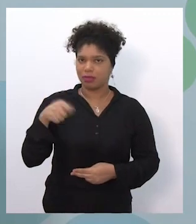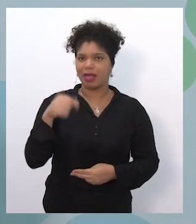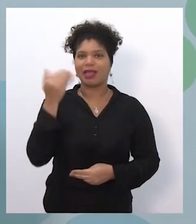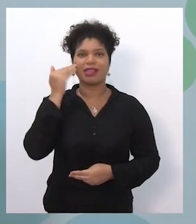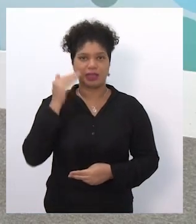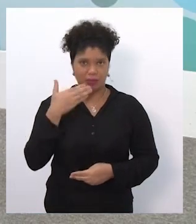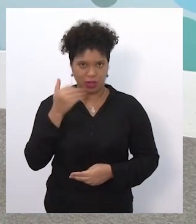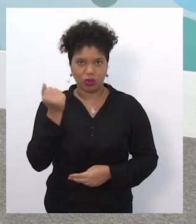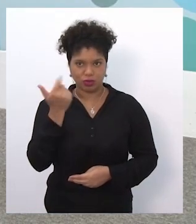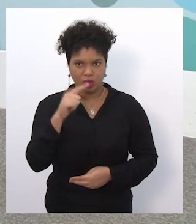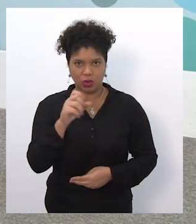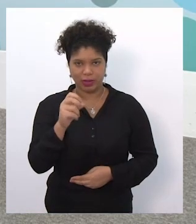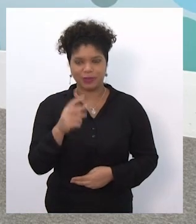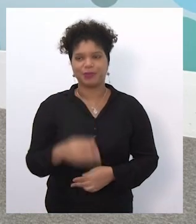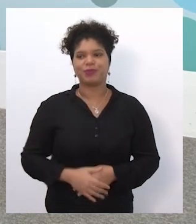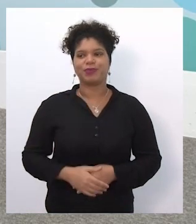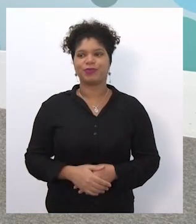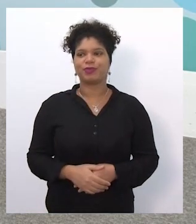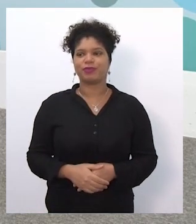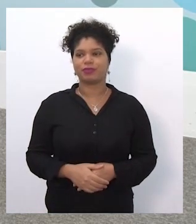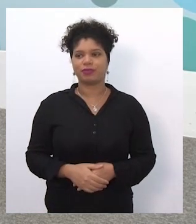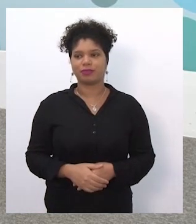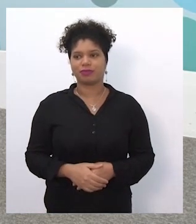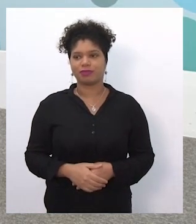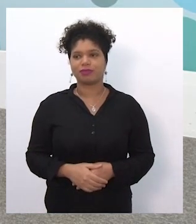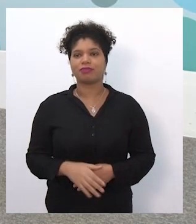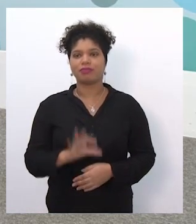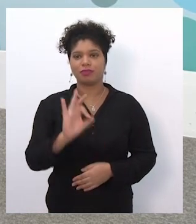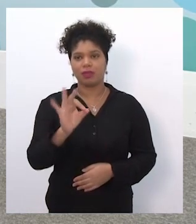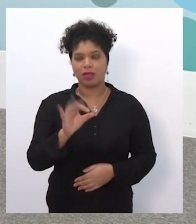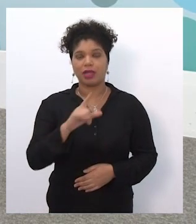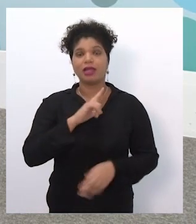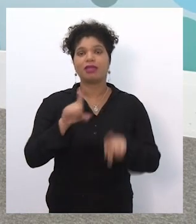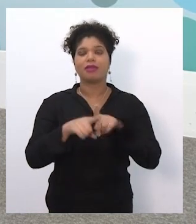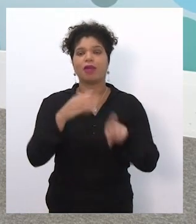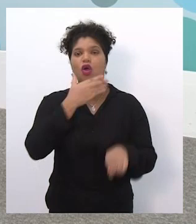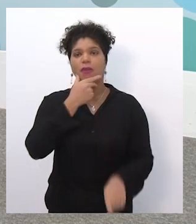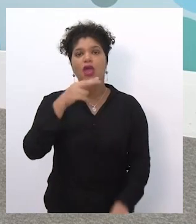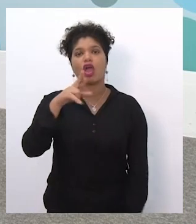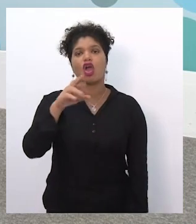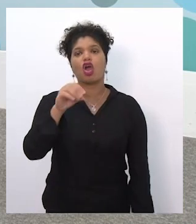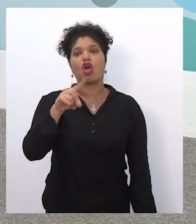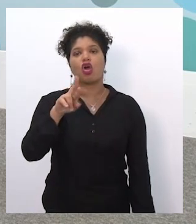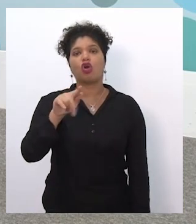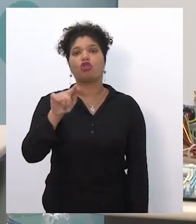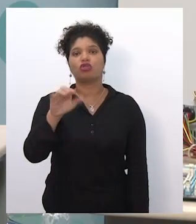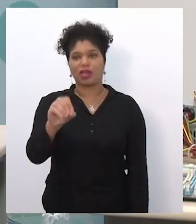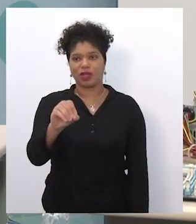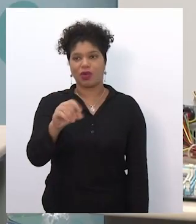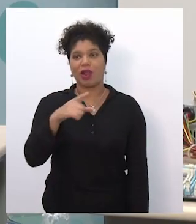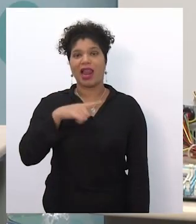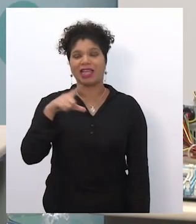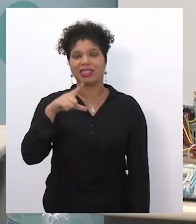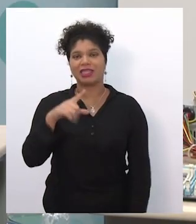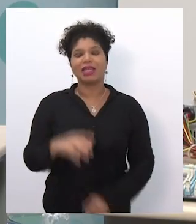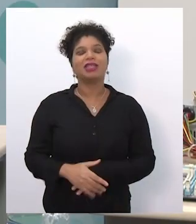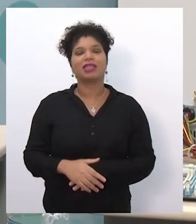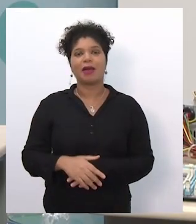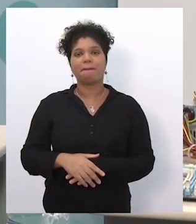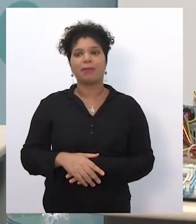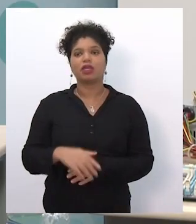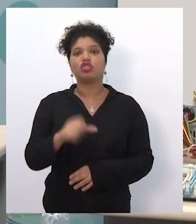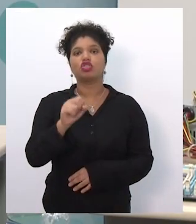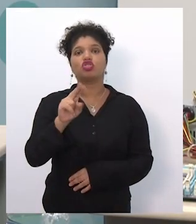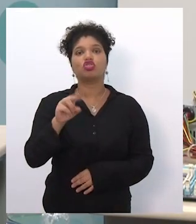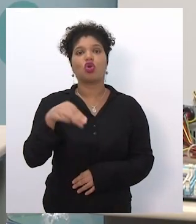bastante, tá bom? E aqui a gente também tem o Rodrigo, que está lá na diretoria de Sumaré, tá? Então,